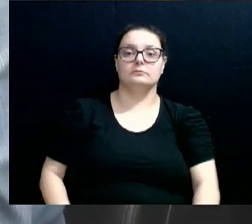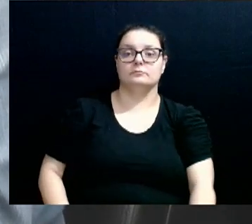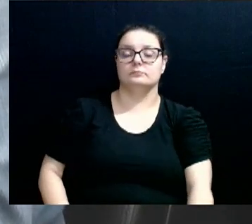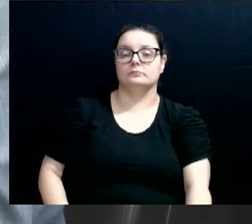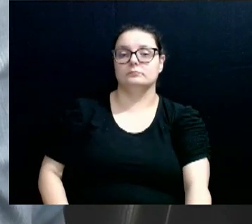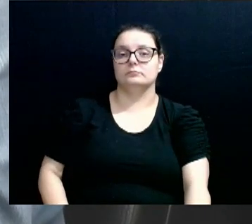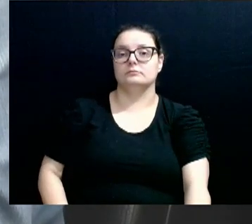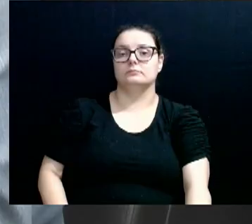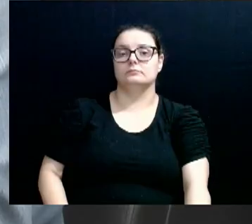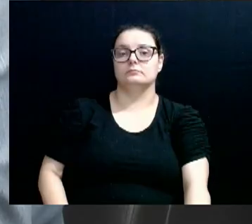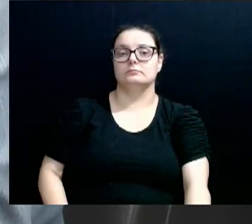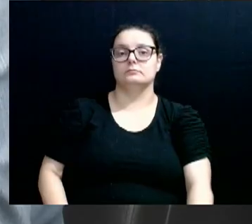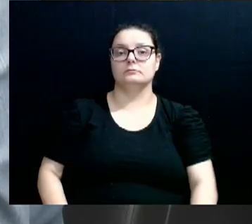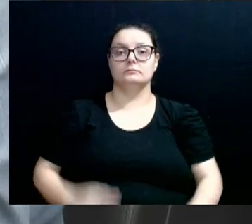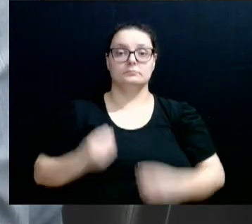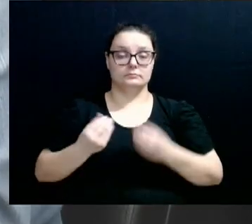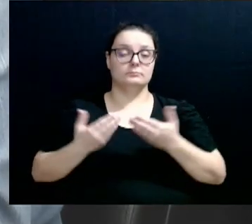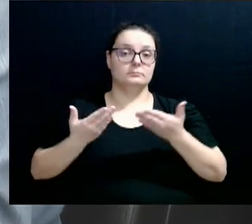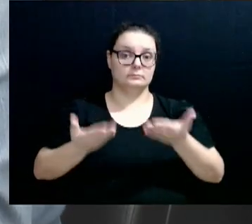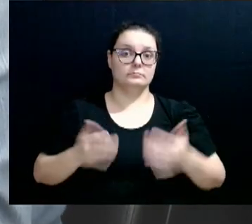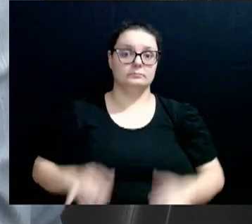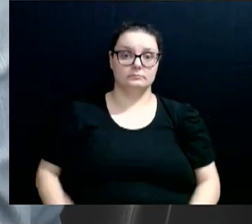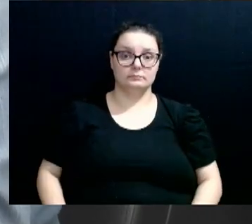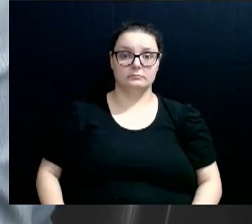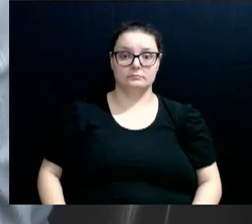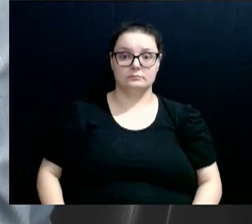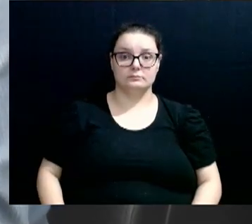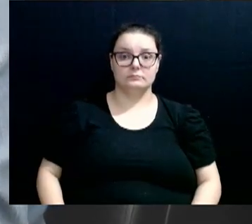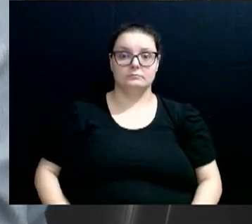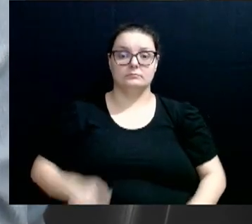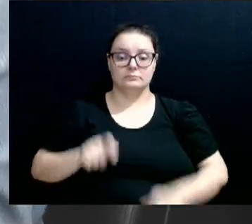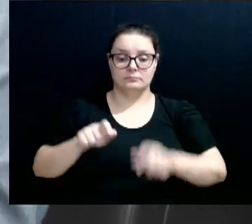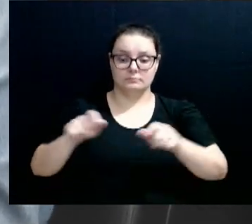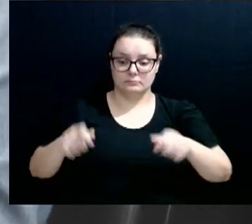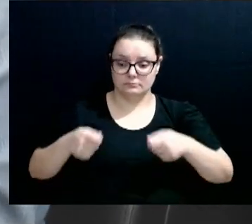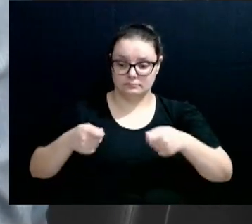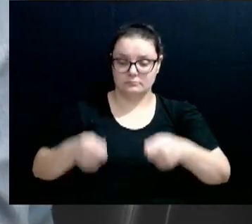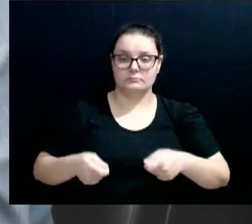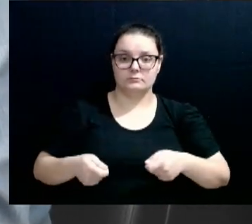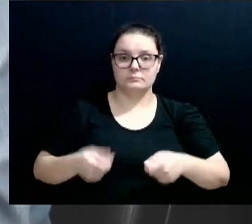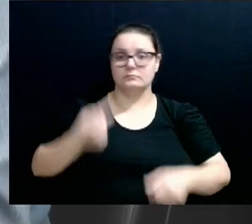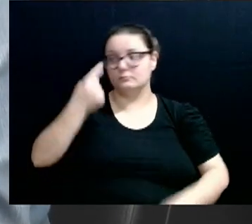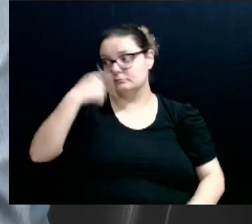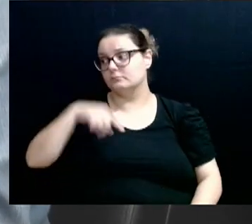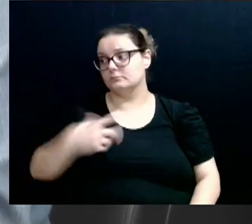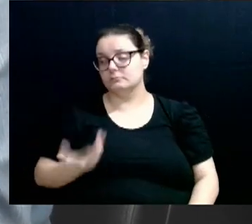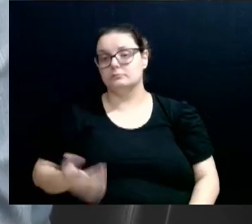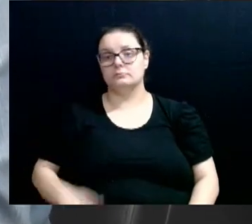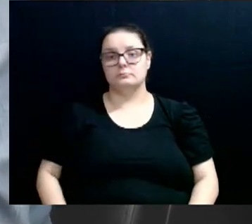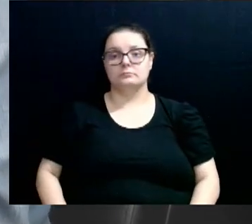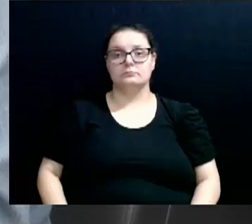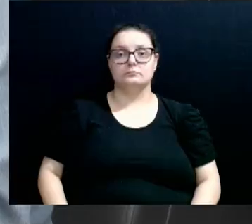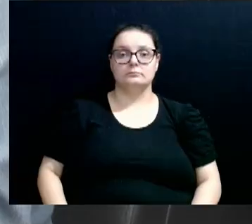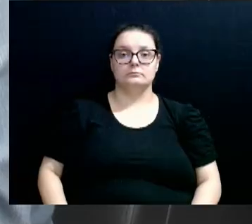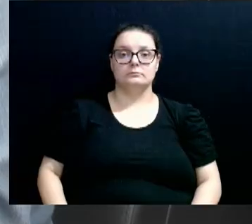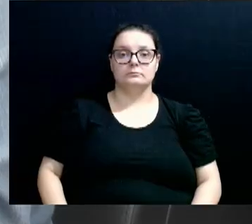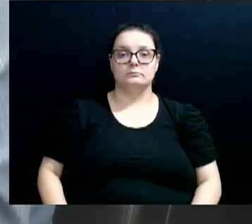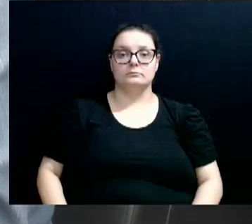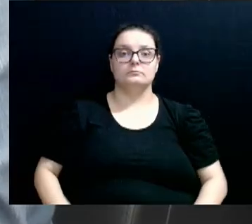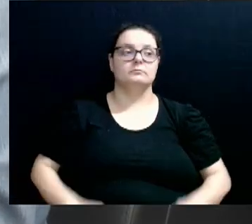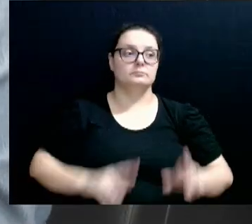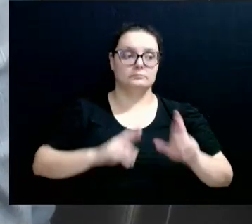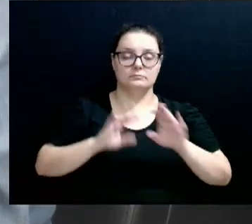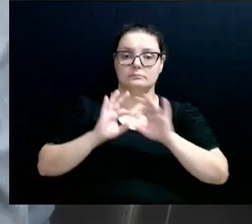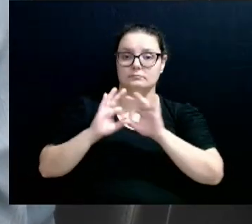acho que se dá, né? As pessoas, elas estabelecem perfis, né? Então espera-se de um secretário de educação